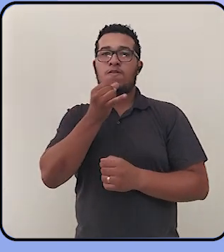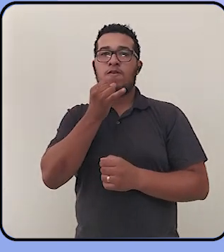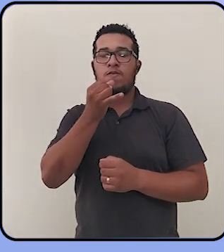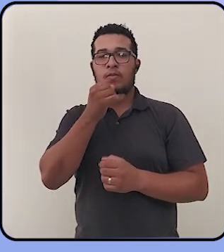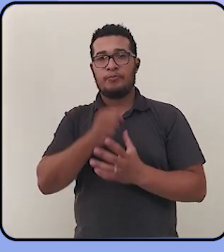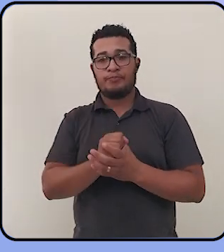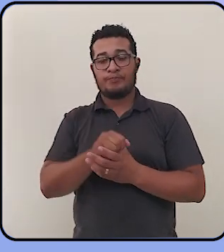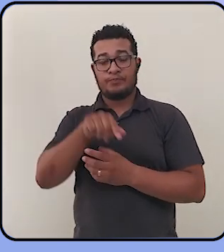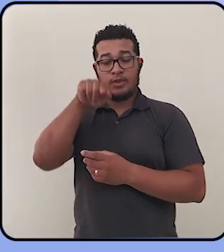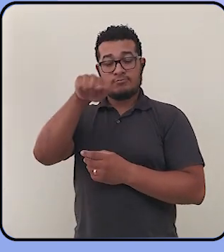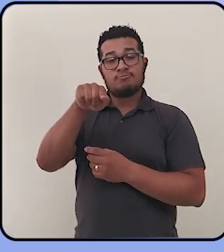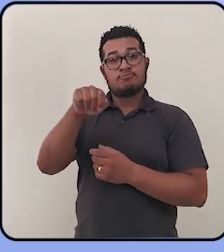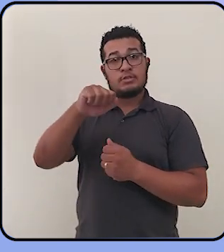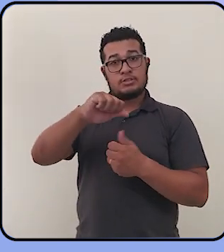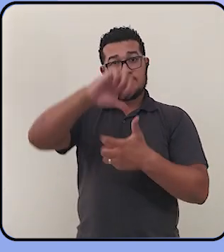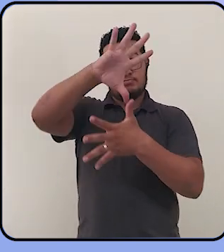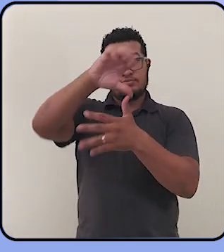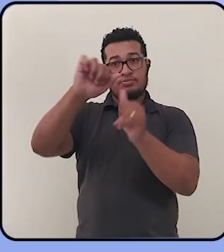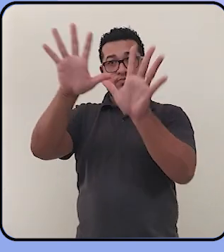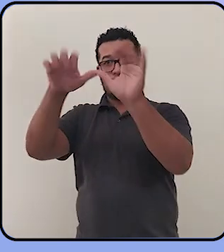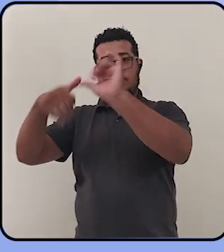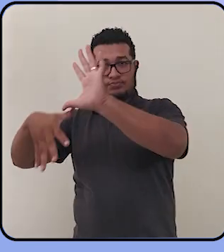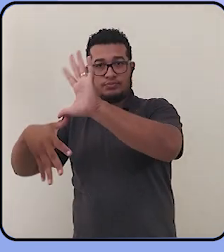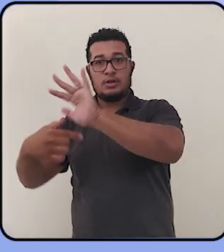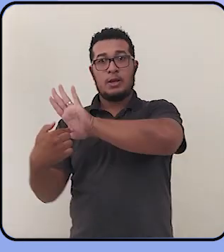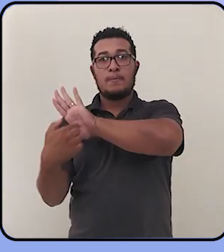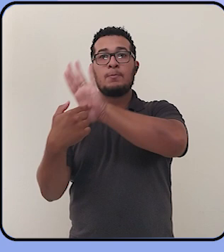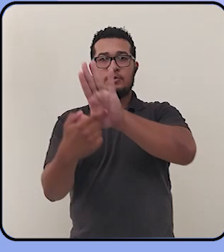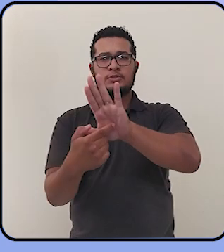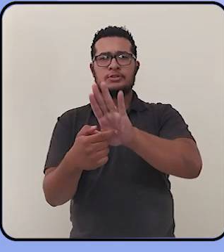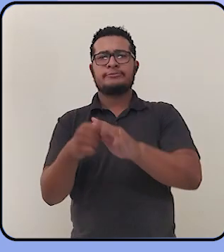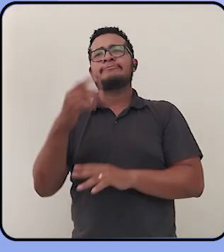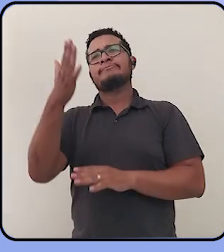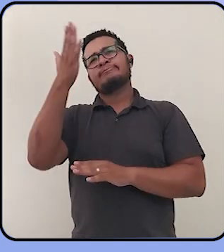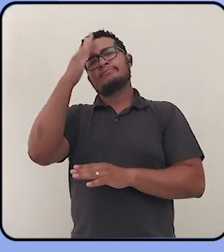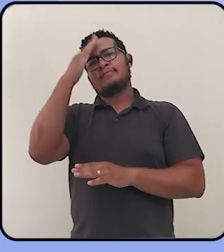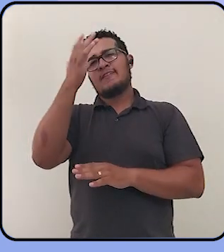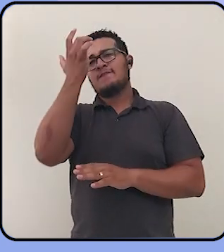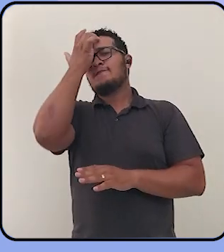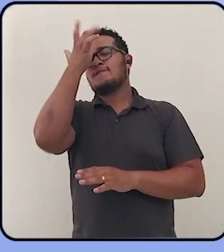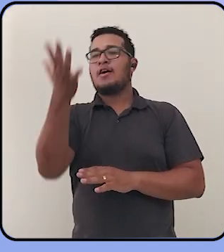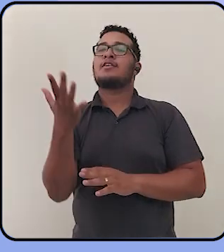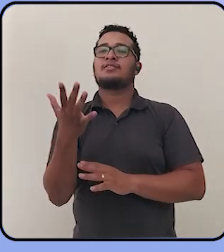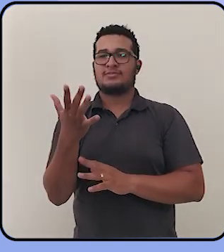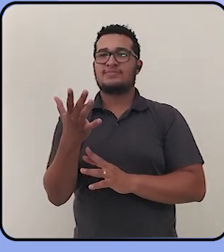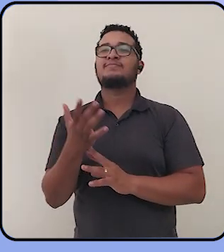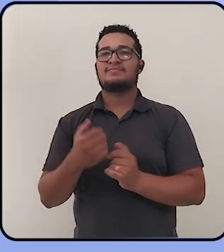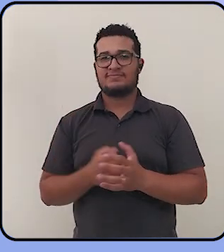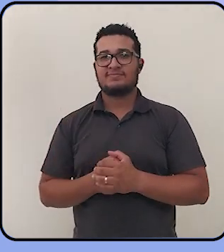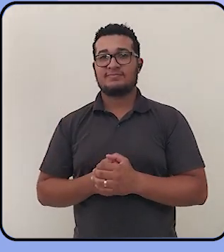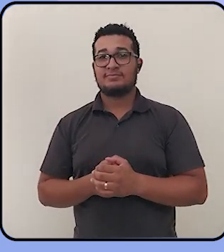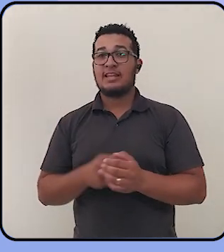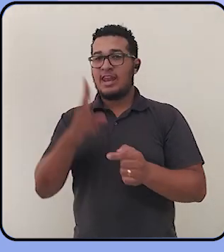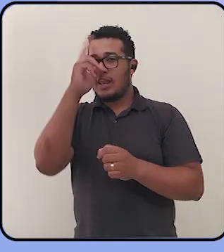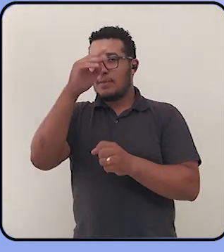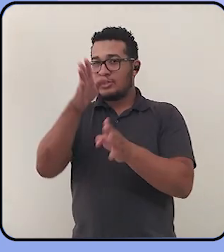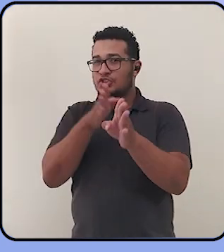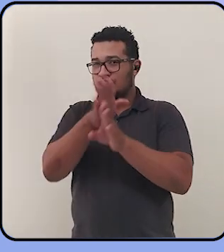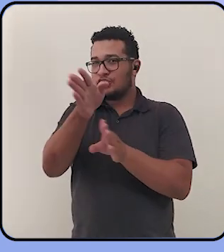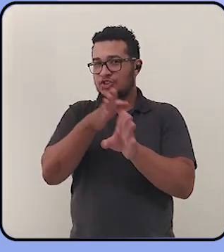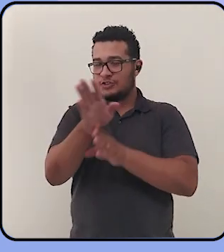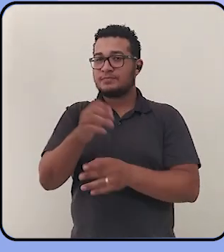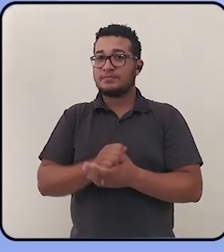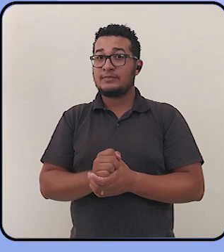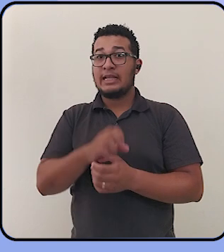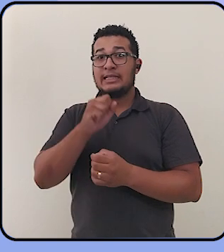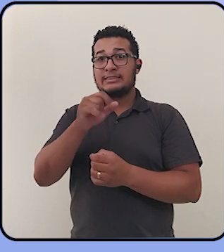oeste. Se, né, esse quadro for apresentado para vocês, fica muito fácil